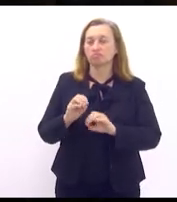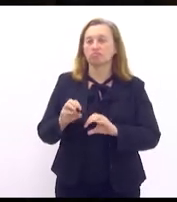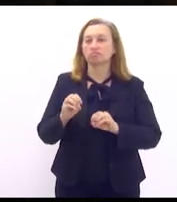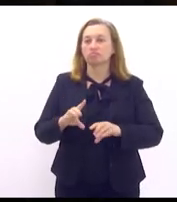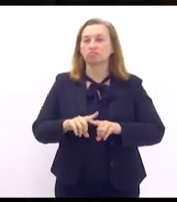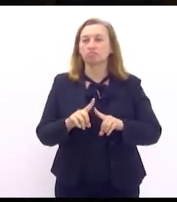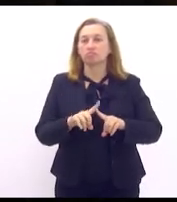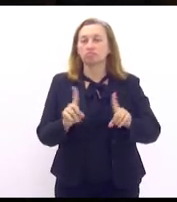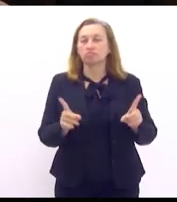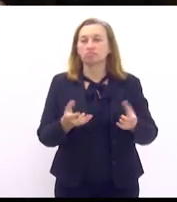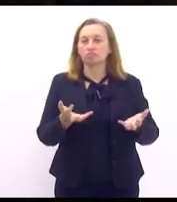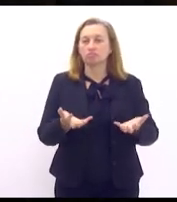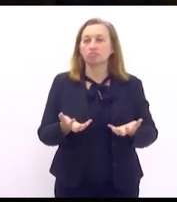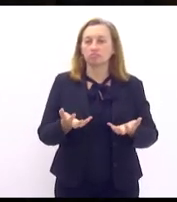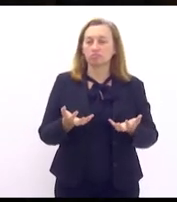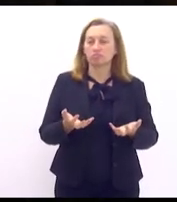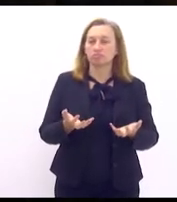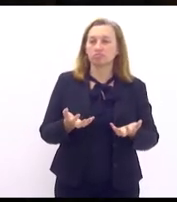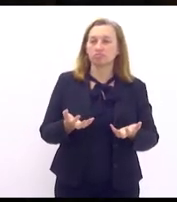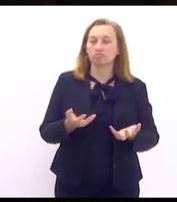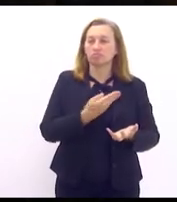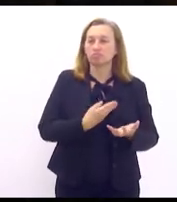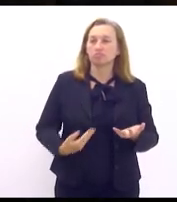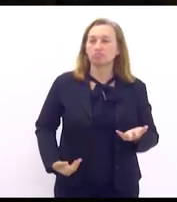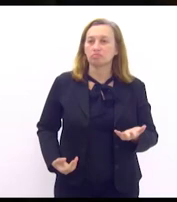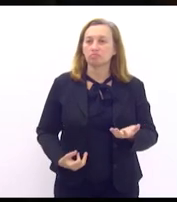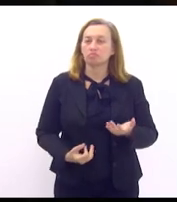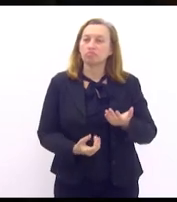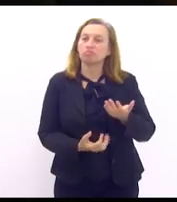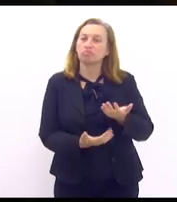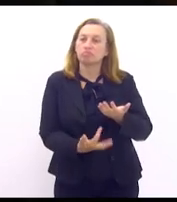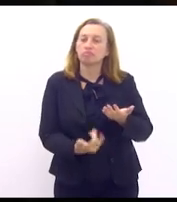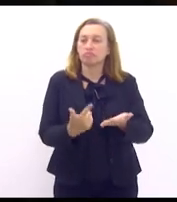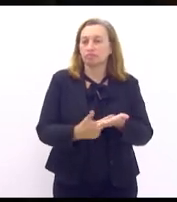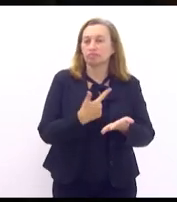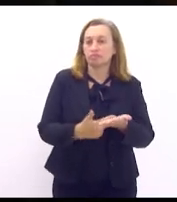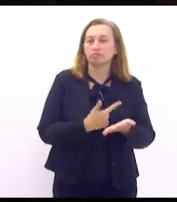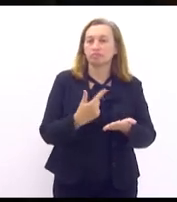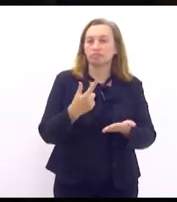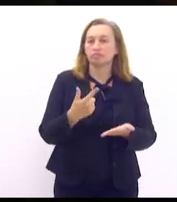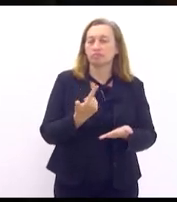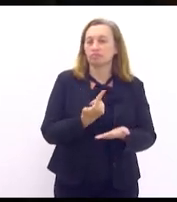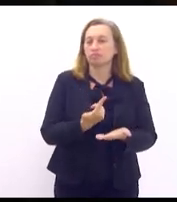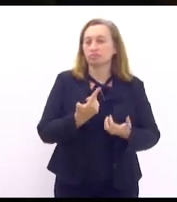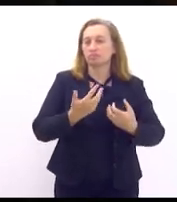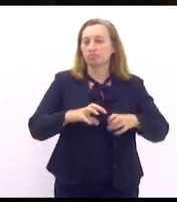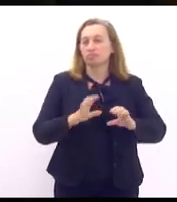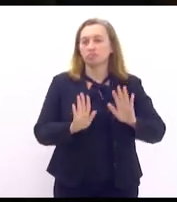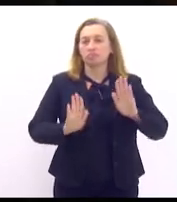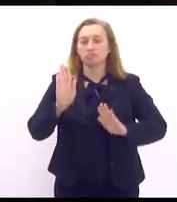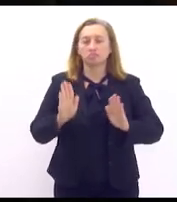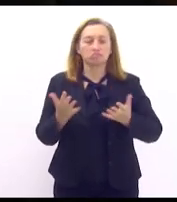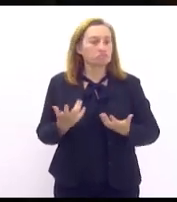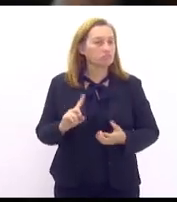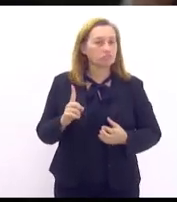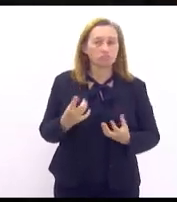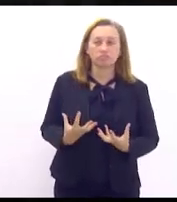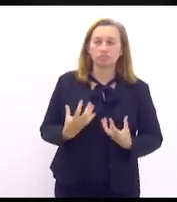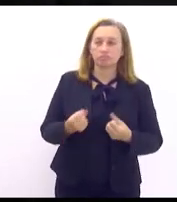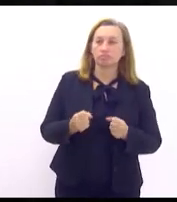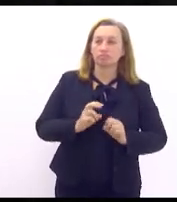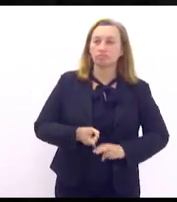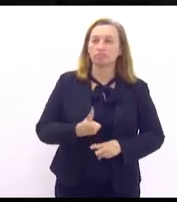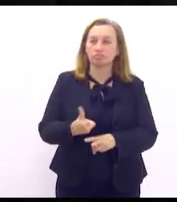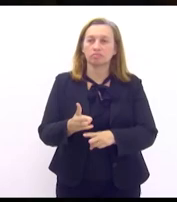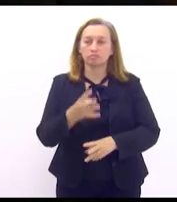quer queimar dinheiro em compra de livros sem licitação. Nós não vamos aceitar que isso continue. Nós estamos fazendo um bom combate. Nós